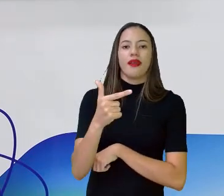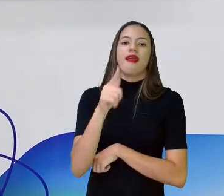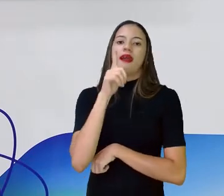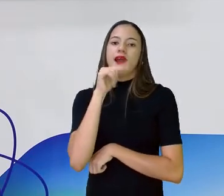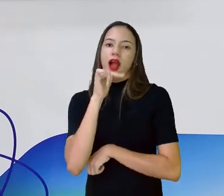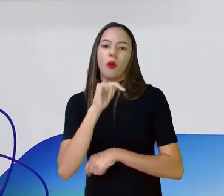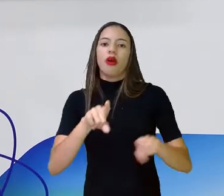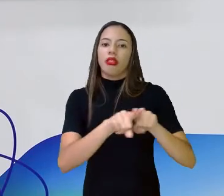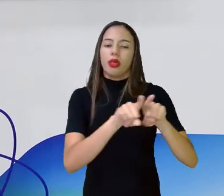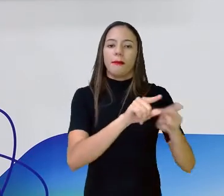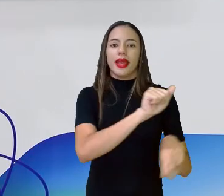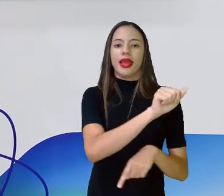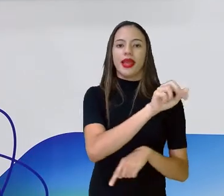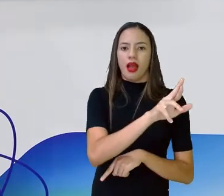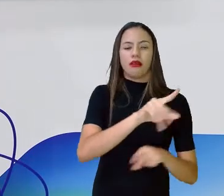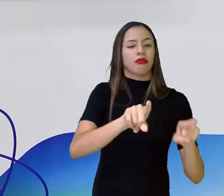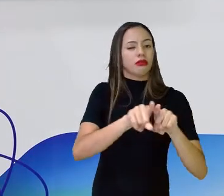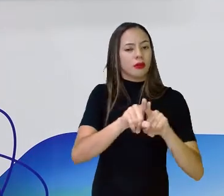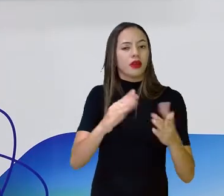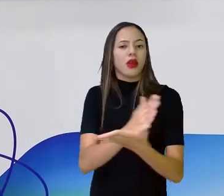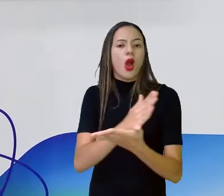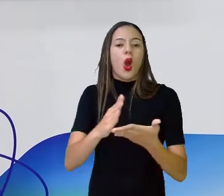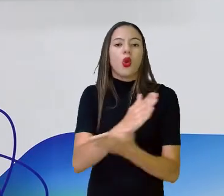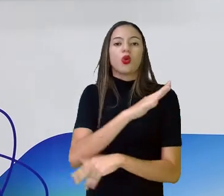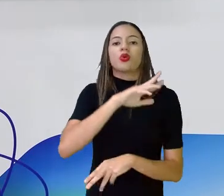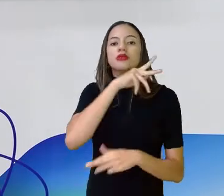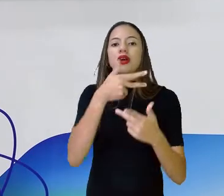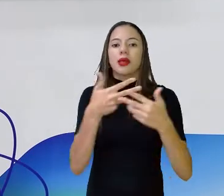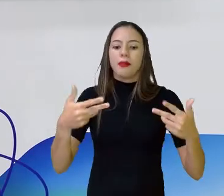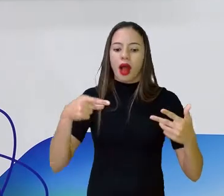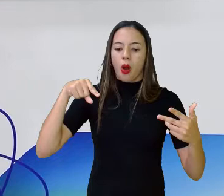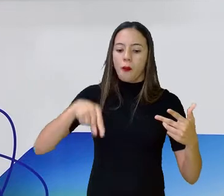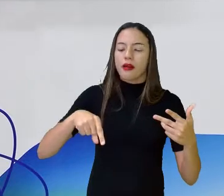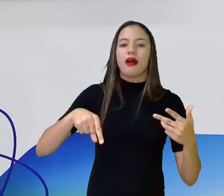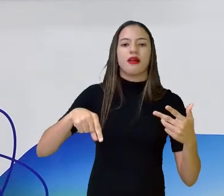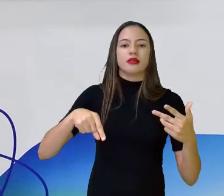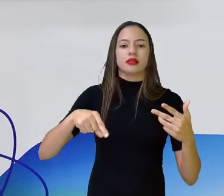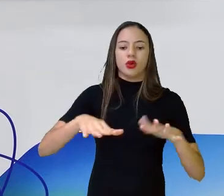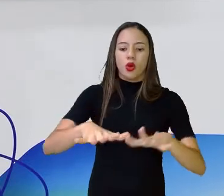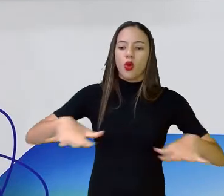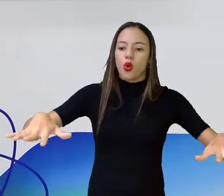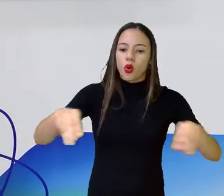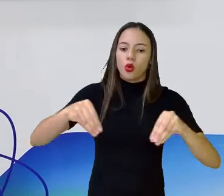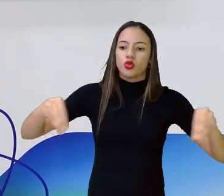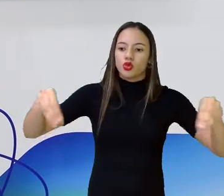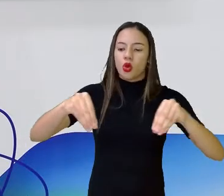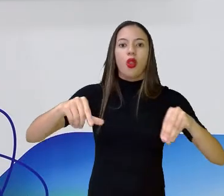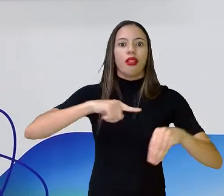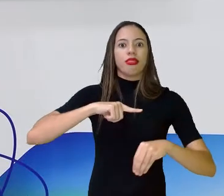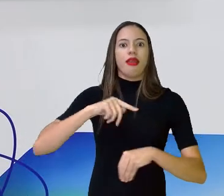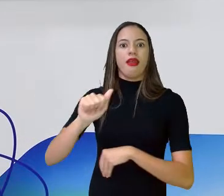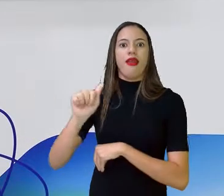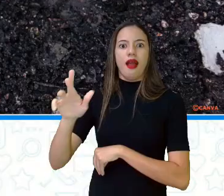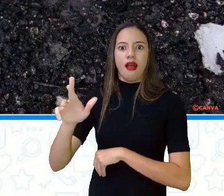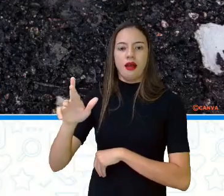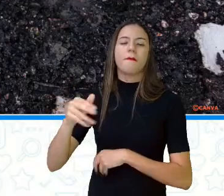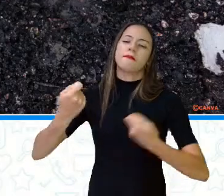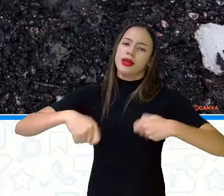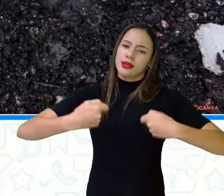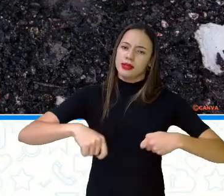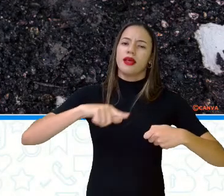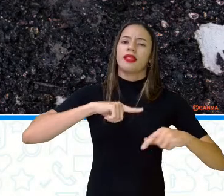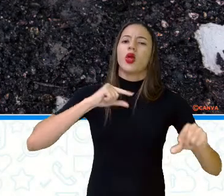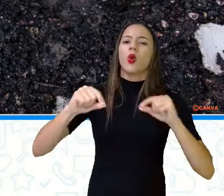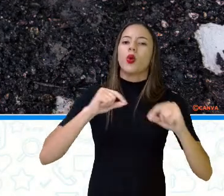que são essenciais para que se tenha no solo, para que passe-se correntes de ar. A gente precisa ter a